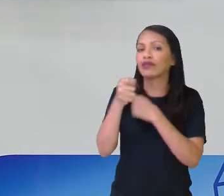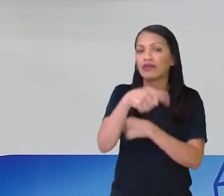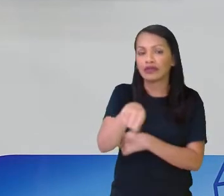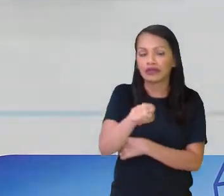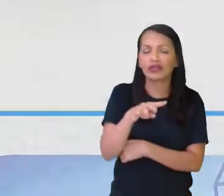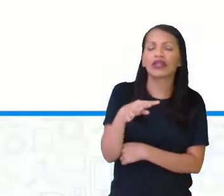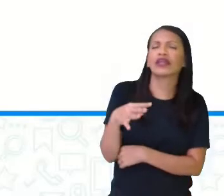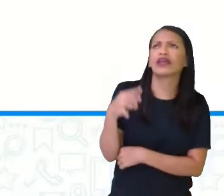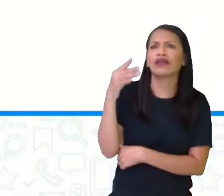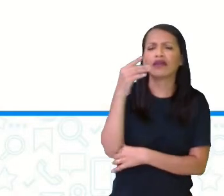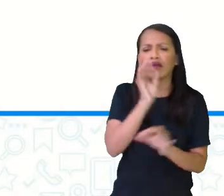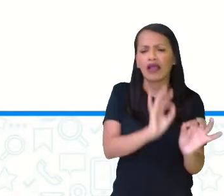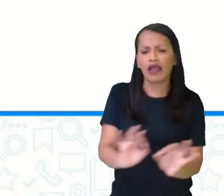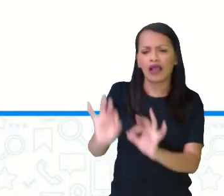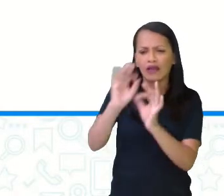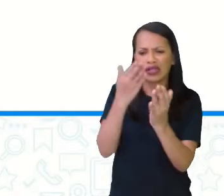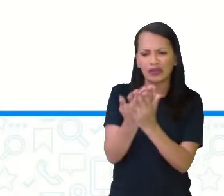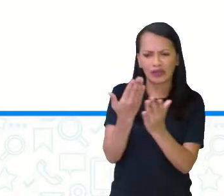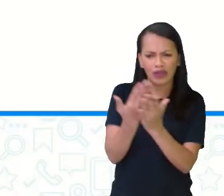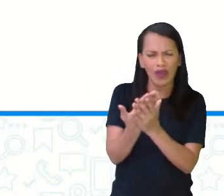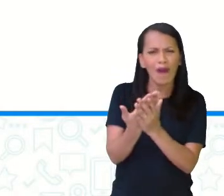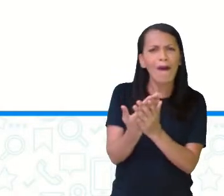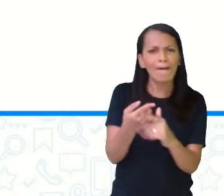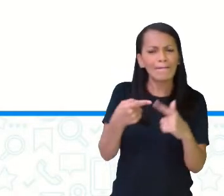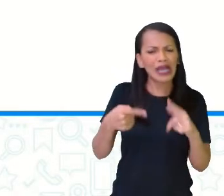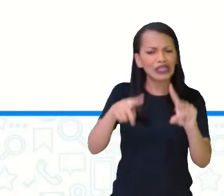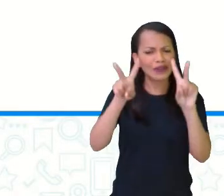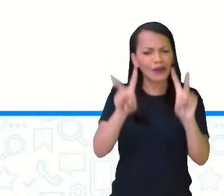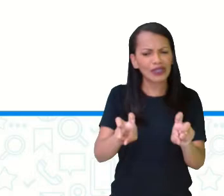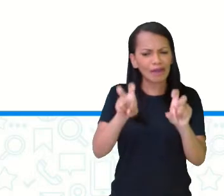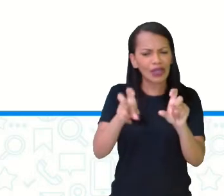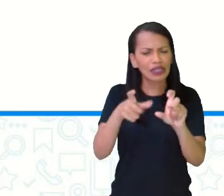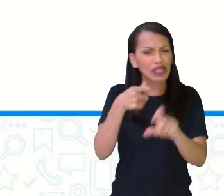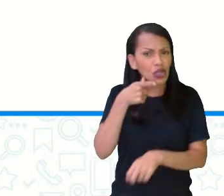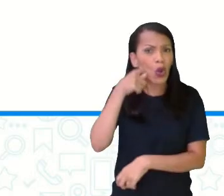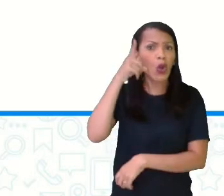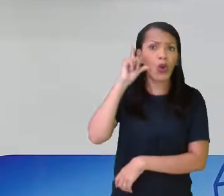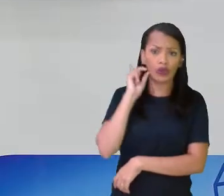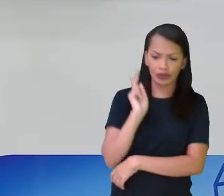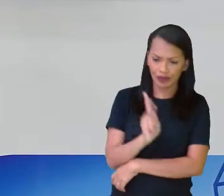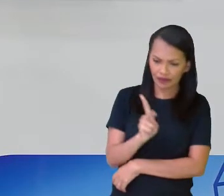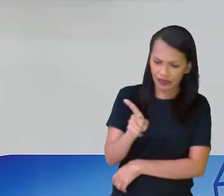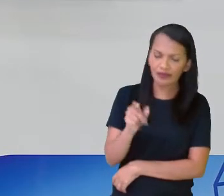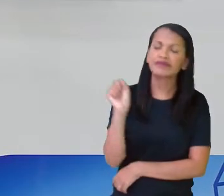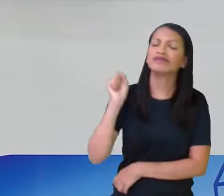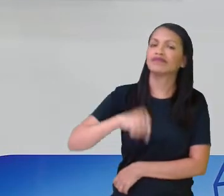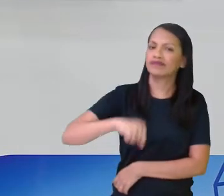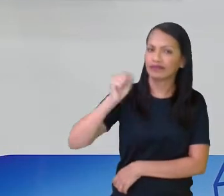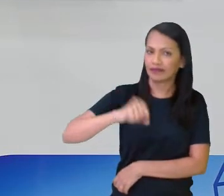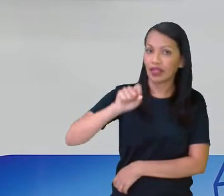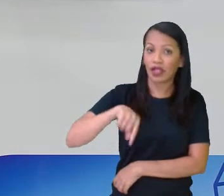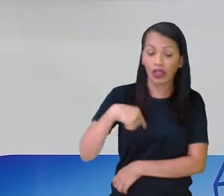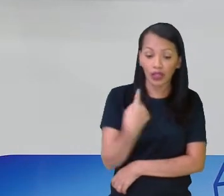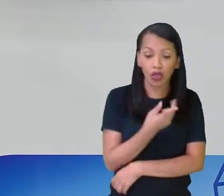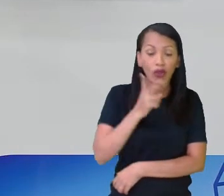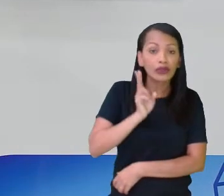sei o que está pensando. Foi o tema da aula de ontem, professora. Isso mesmo, estamos